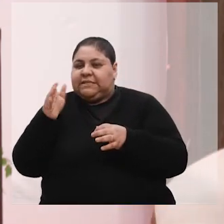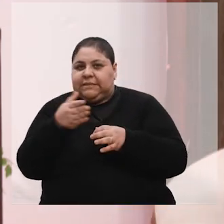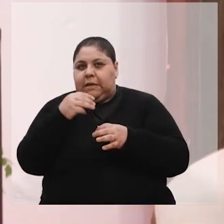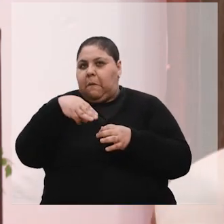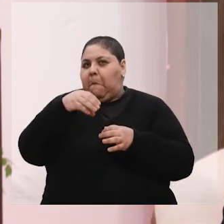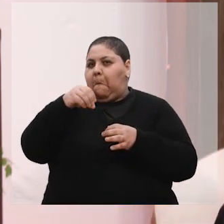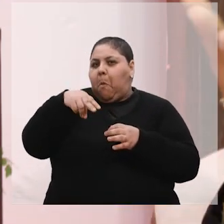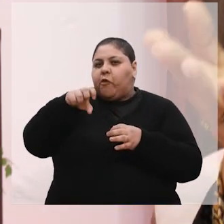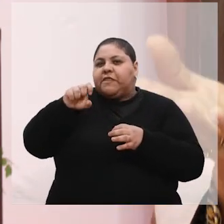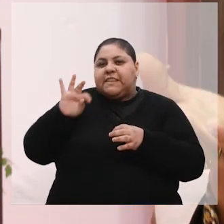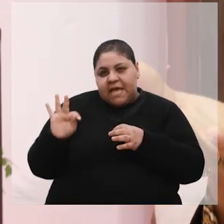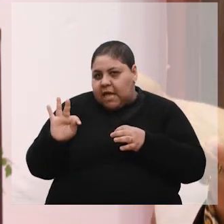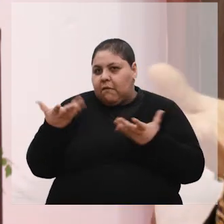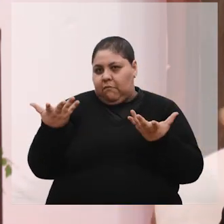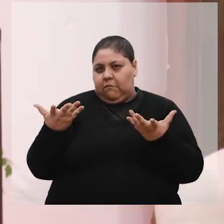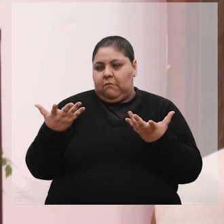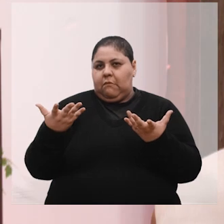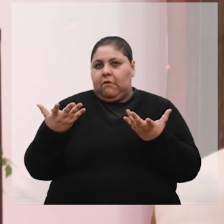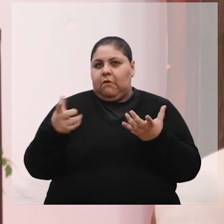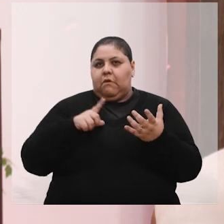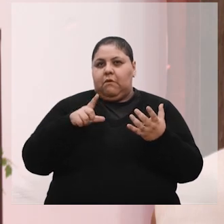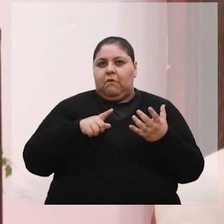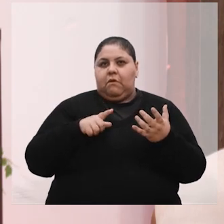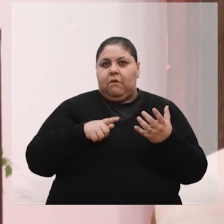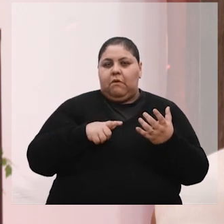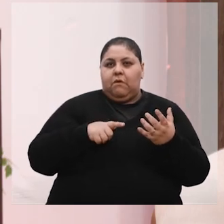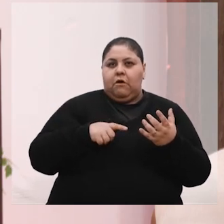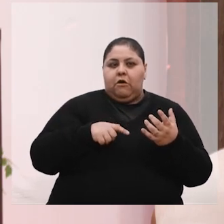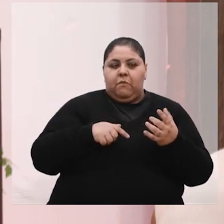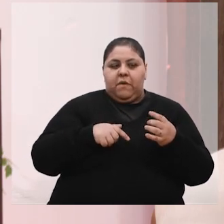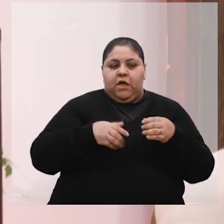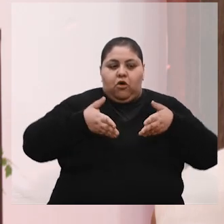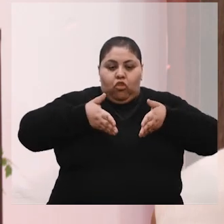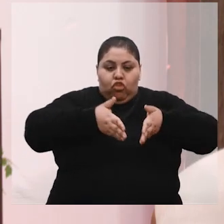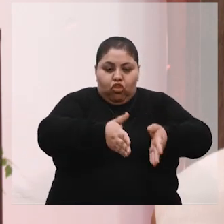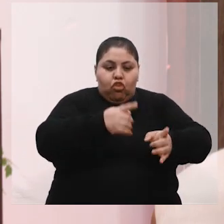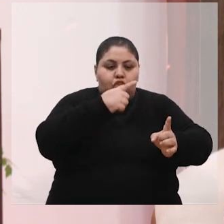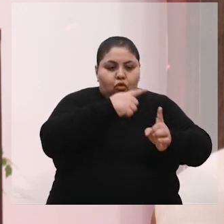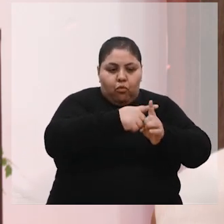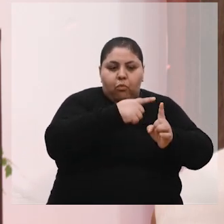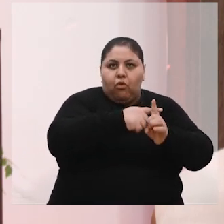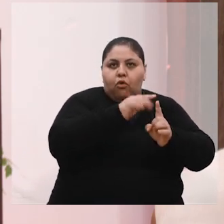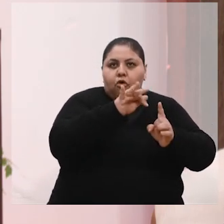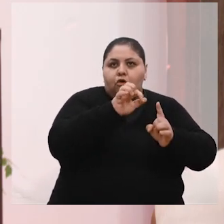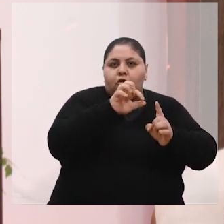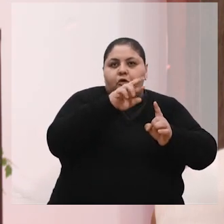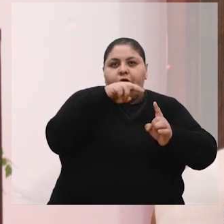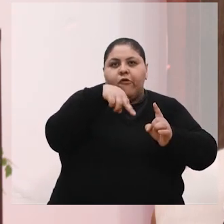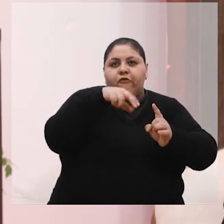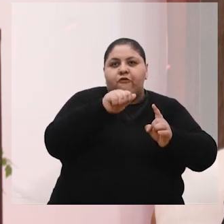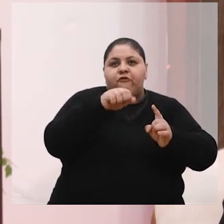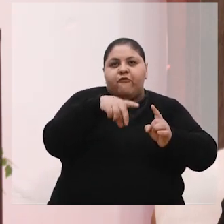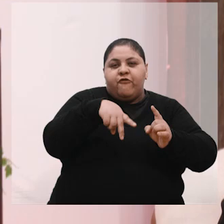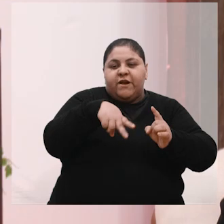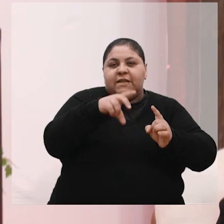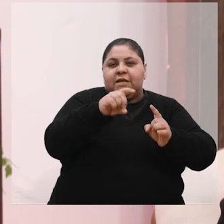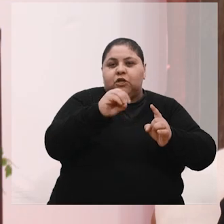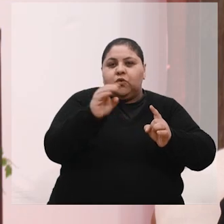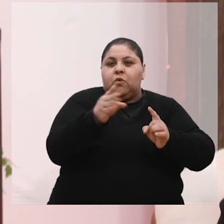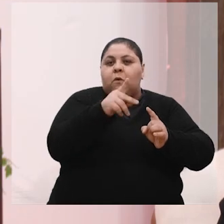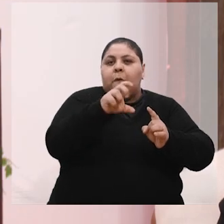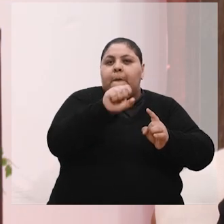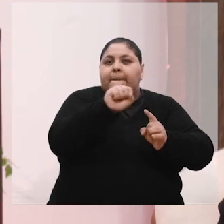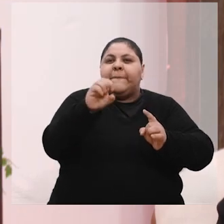história. E sobre o túmulo do Fernando Pessoa, daí eu estive lá realmente, e aí